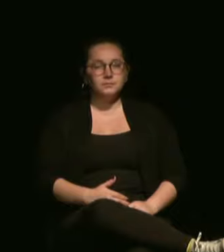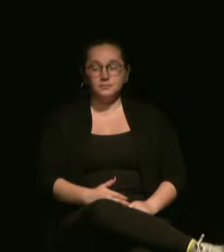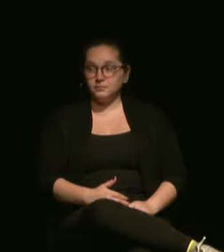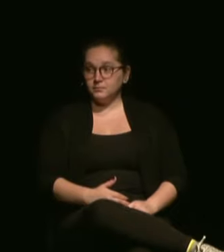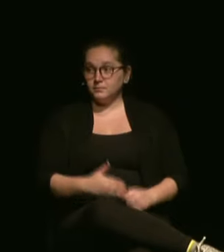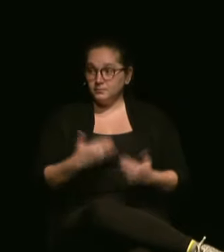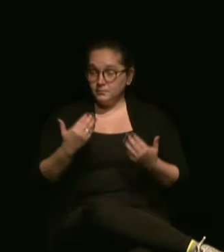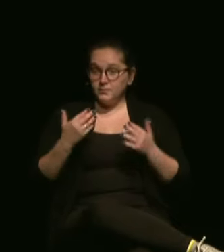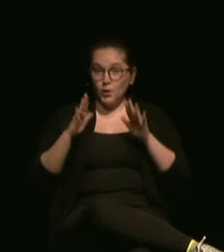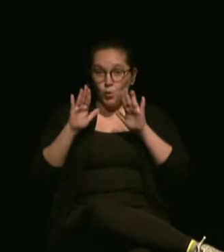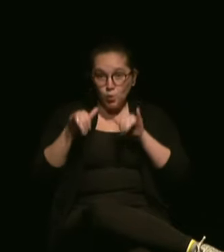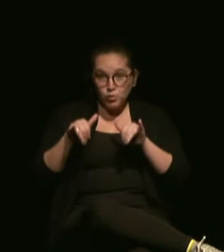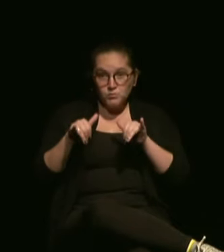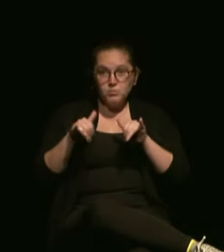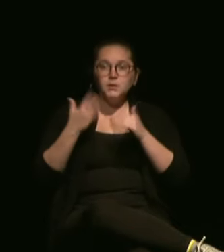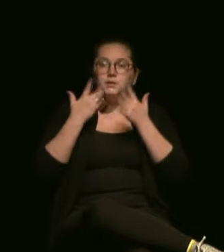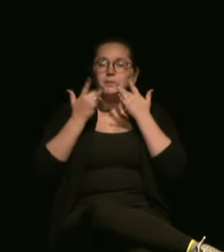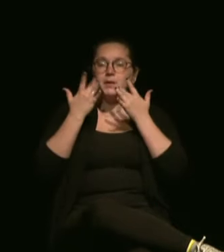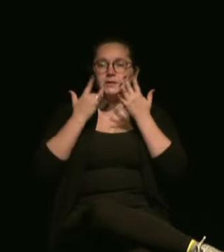Últimas palavras da peça.